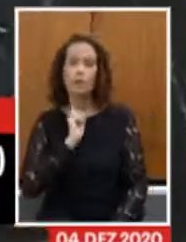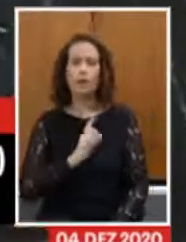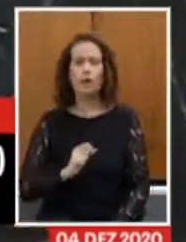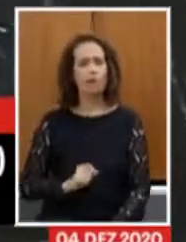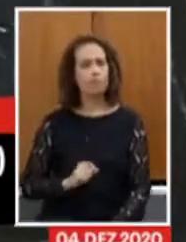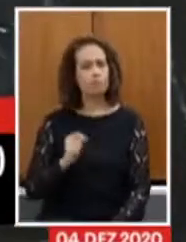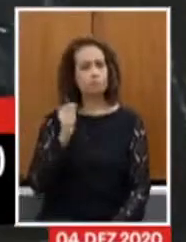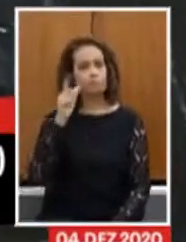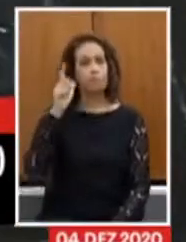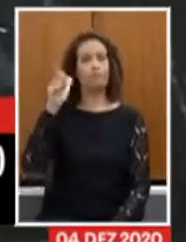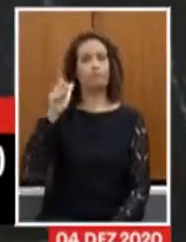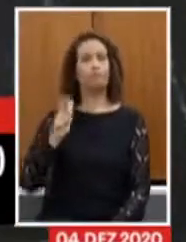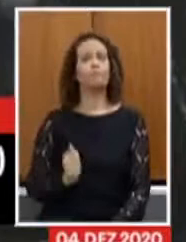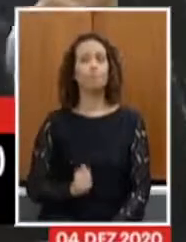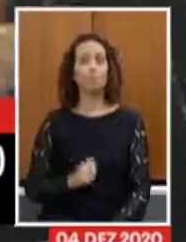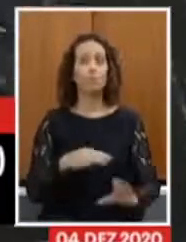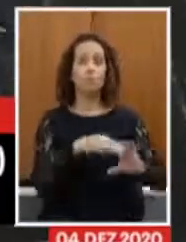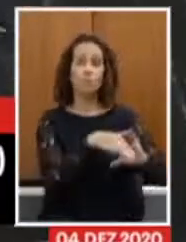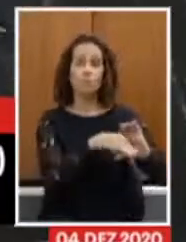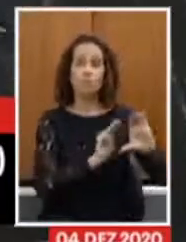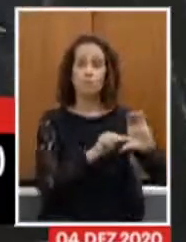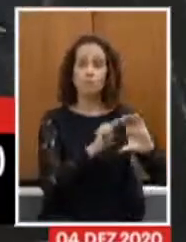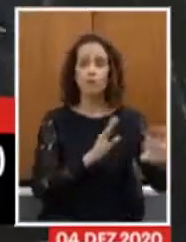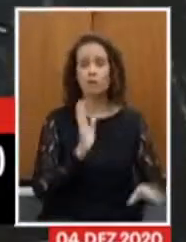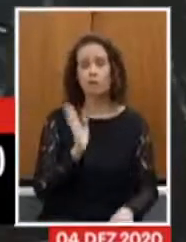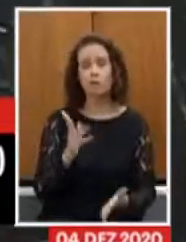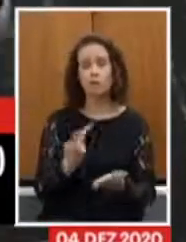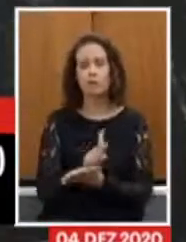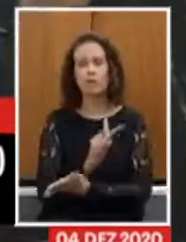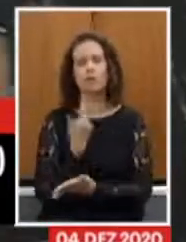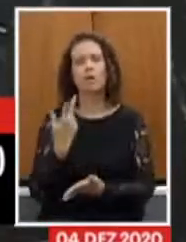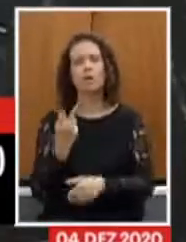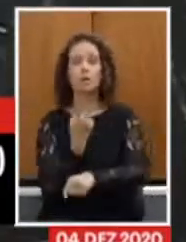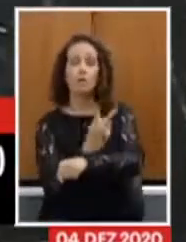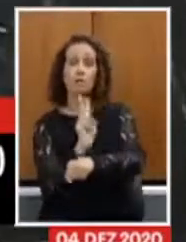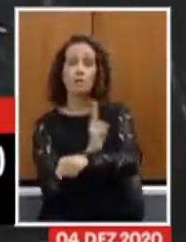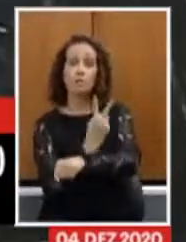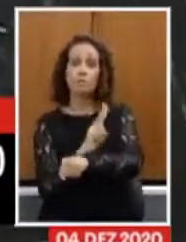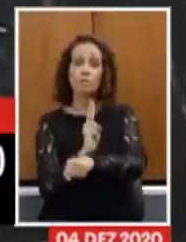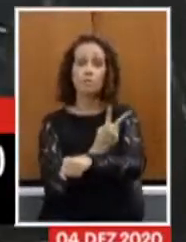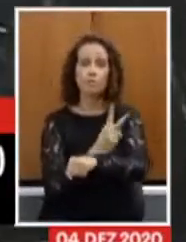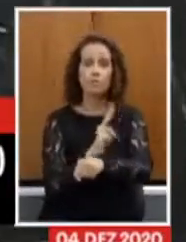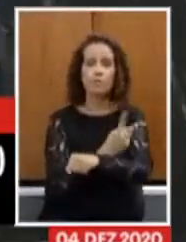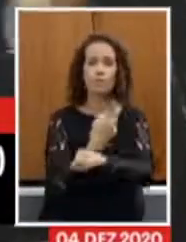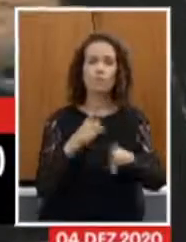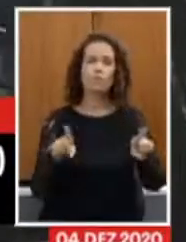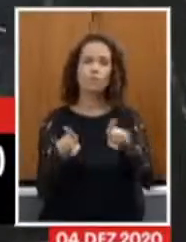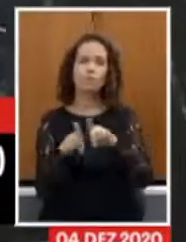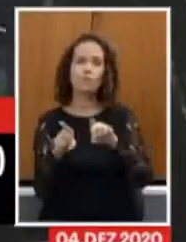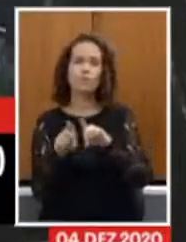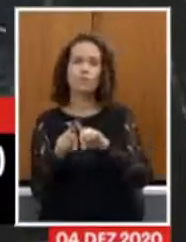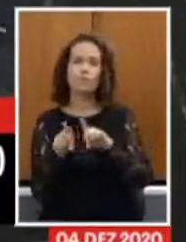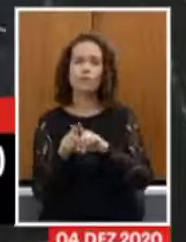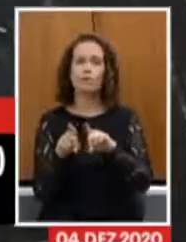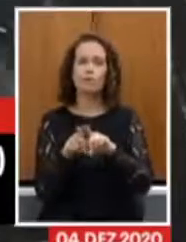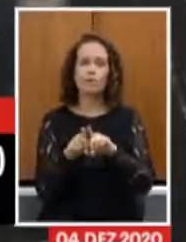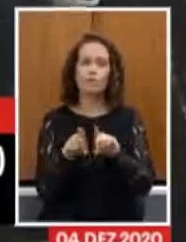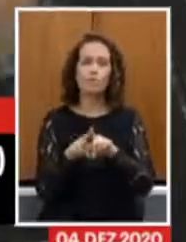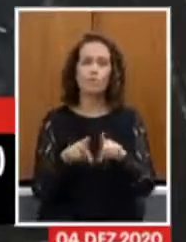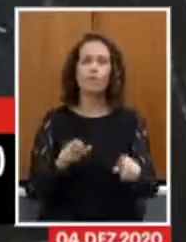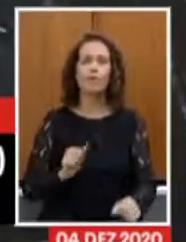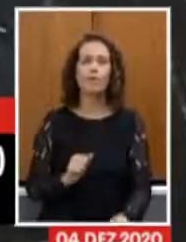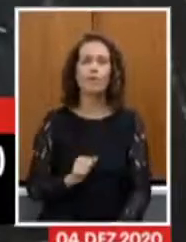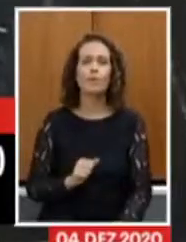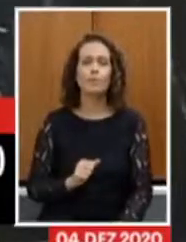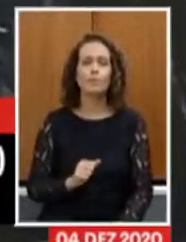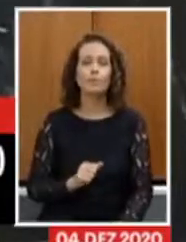nós vimos em Montes Claros, com o que nós vimos em Viçosa, também em Lavras. Lavras não foi em evento, eu estive